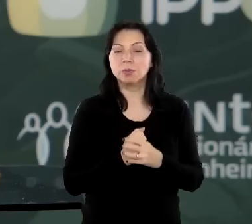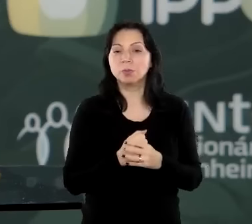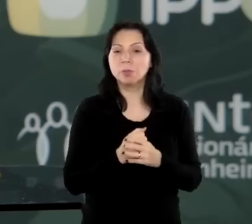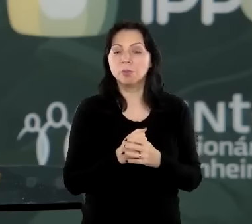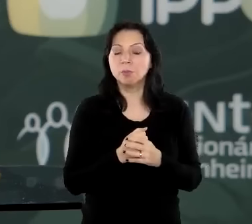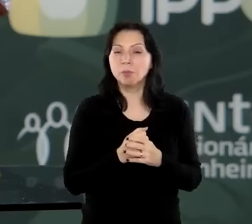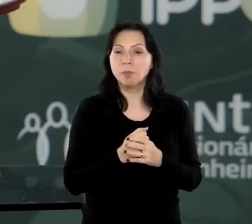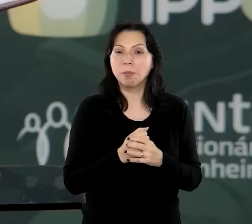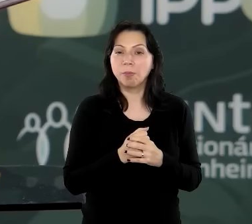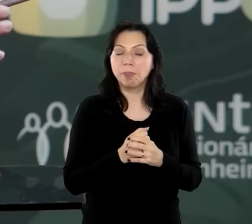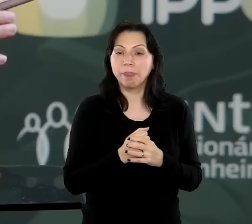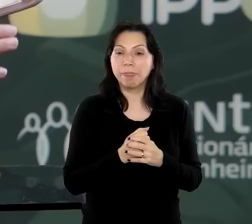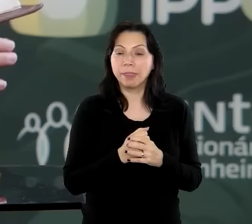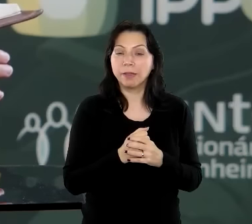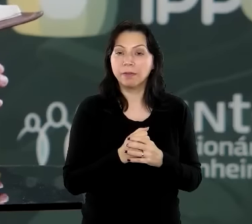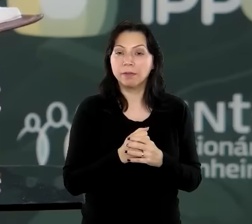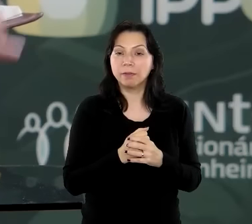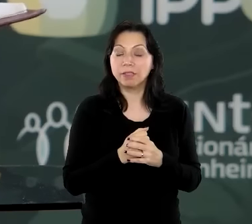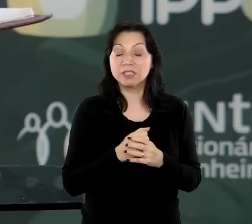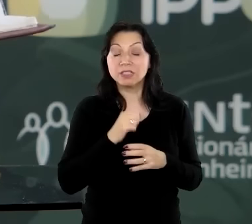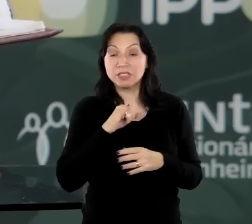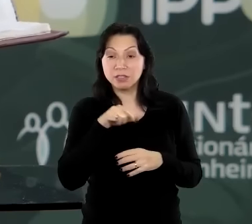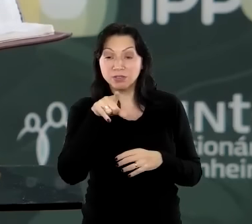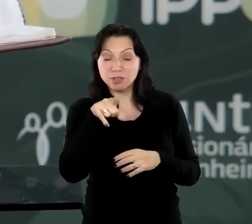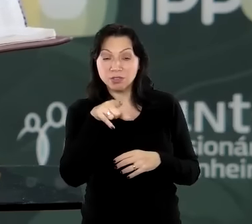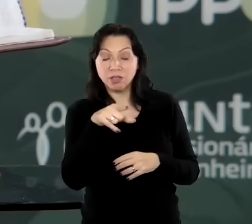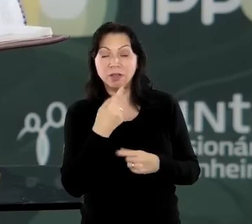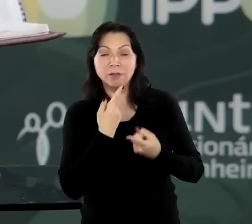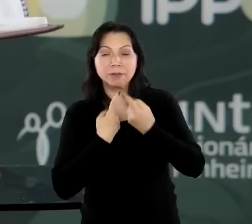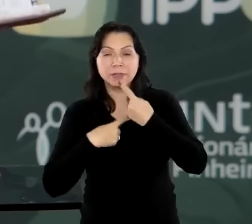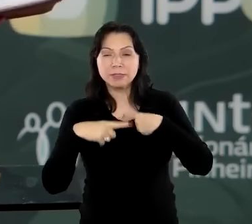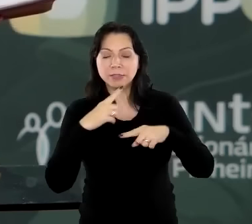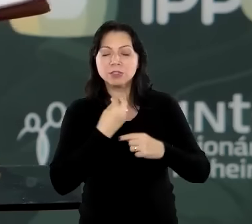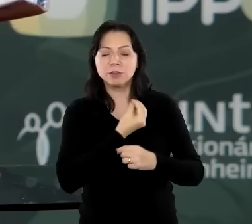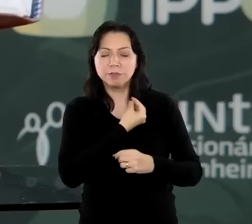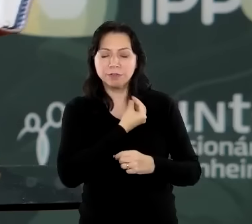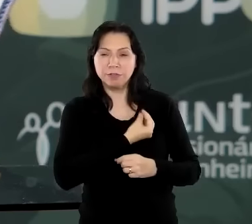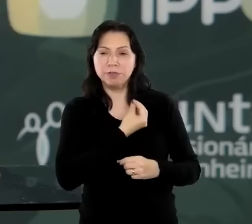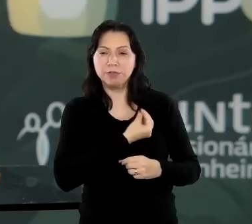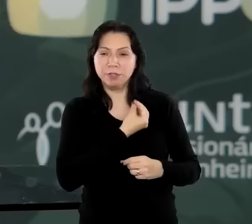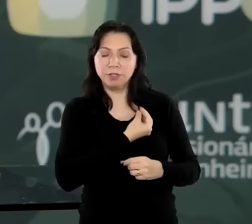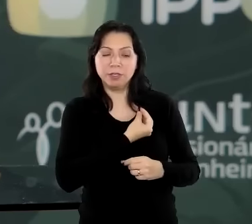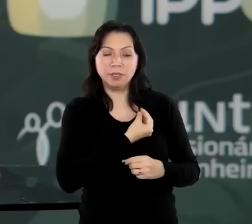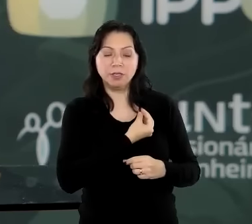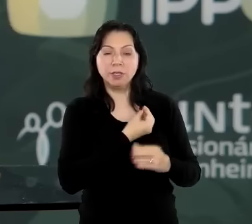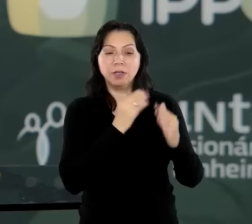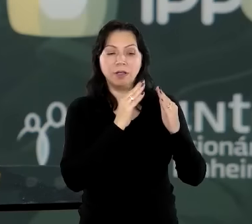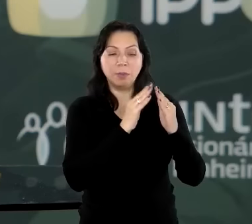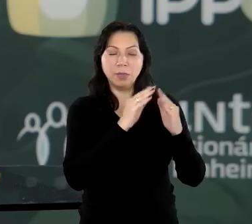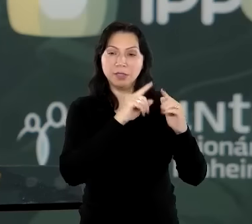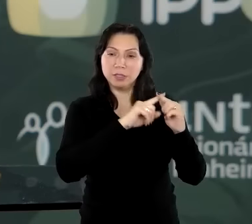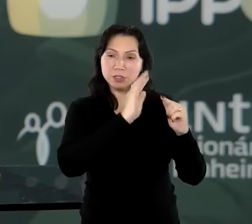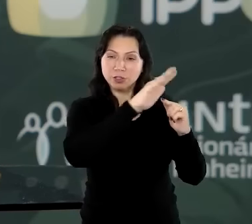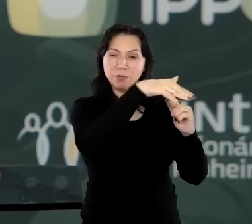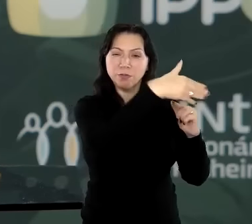nós: se você quer viver uma vida cristã fora dos portões, que vai agradar a Deus, você